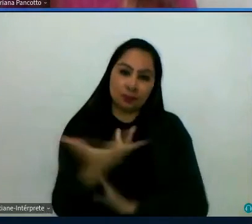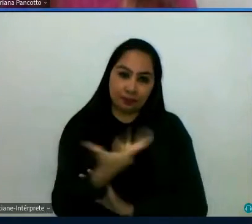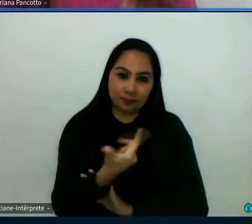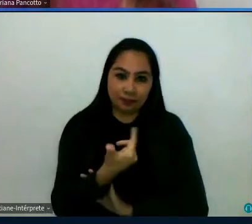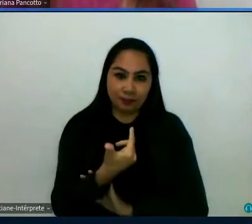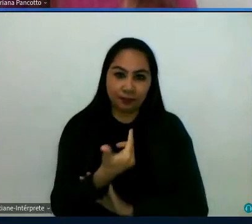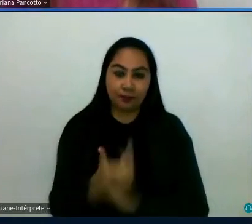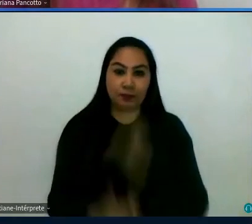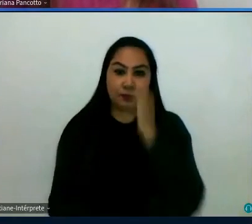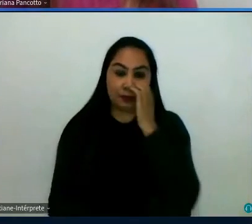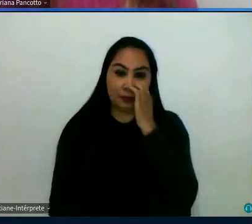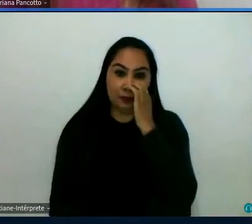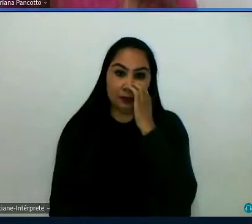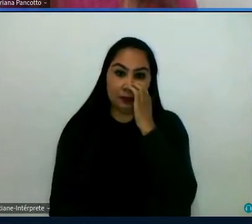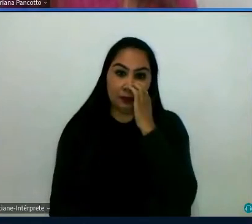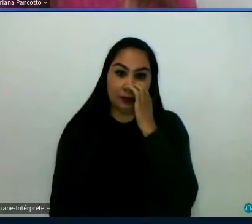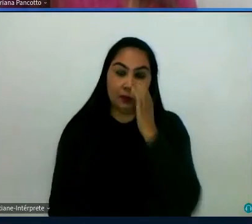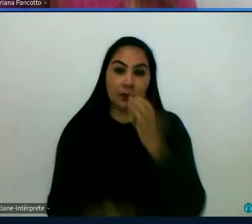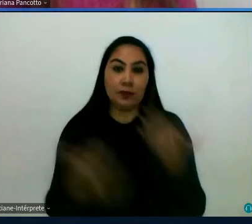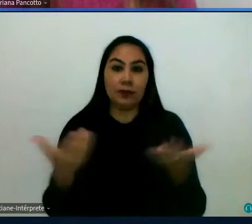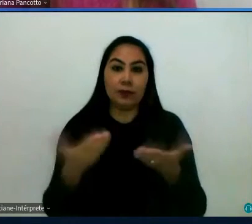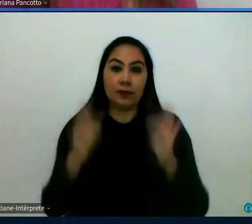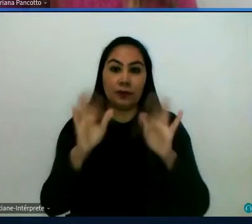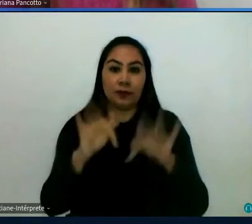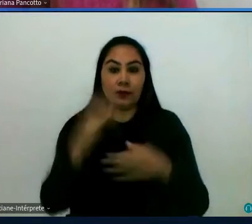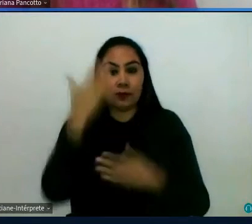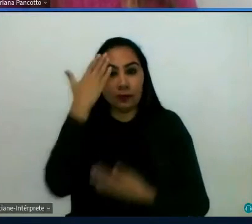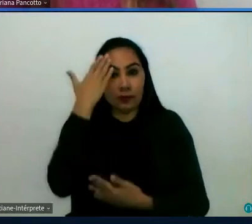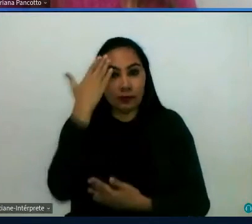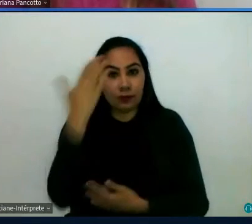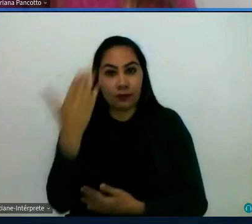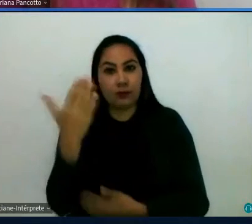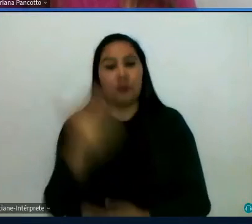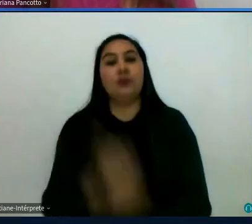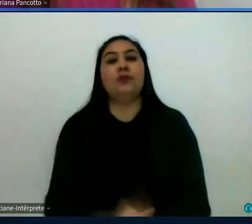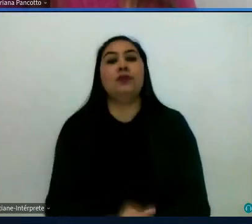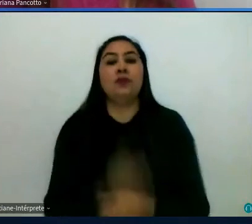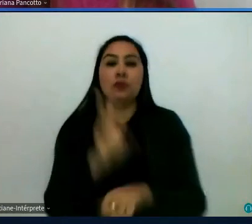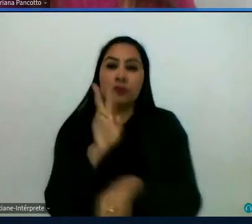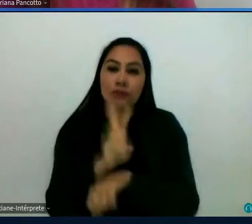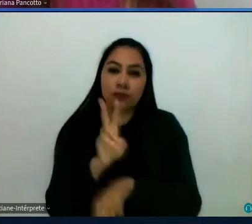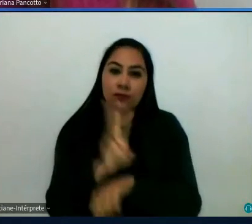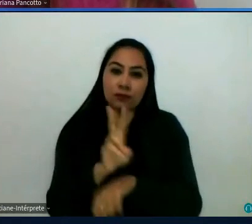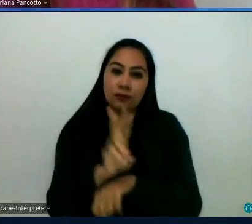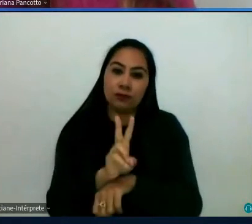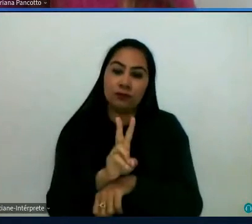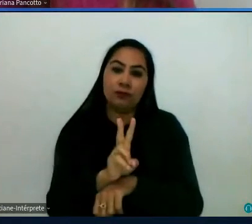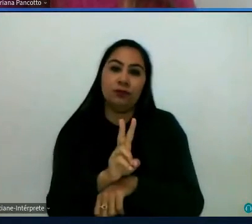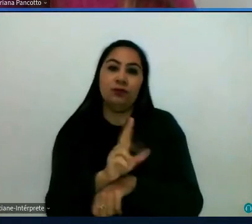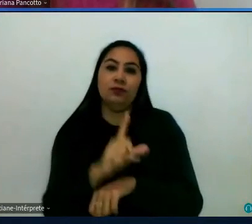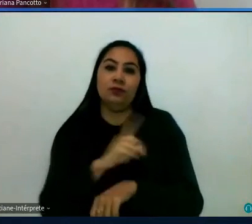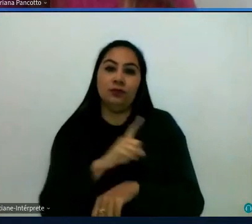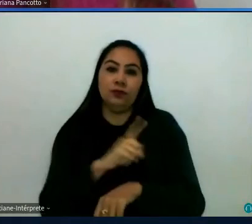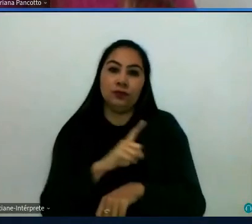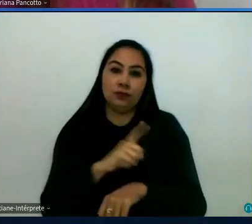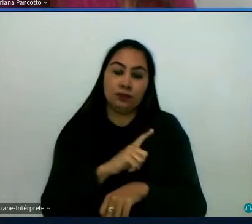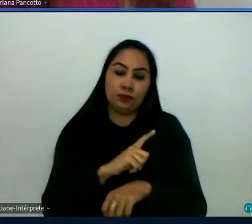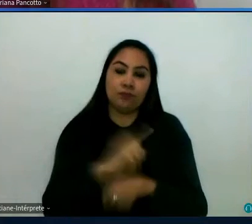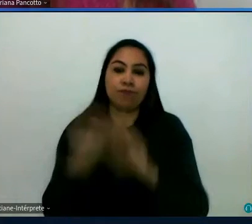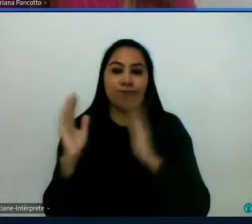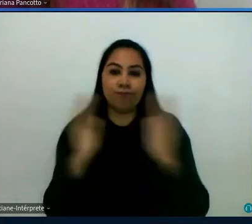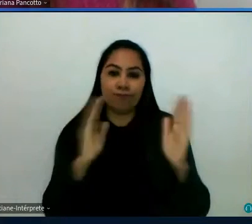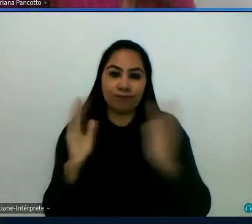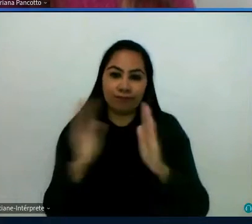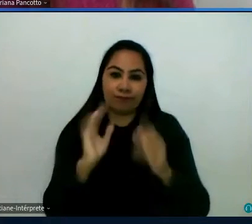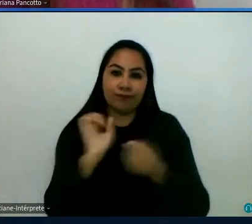Então, para finalizar, muito obrigada, né, cuidem-se, temos ainda um grande período de pandemia, né,